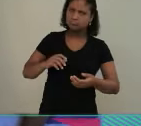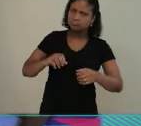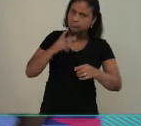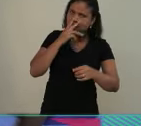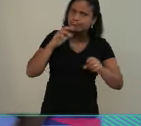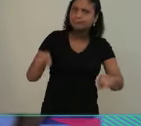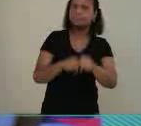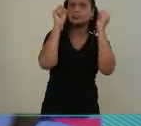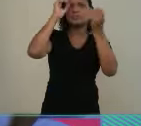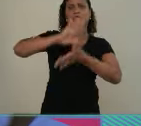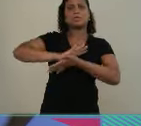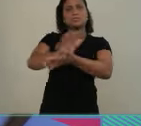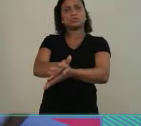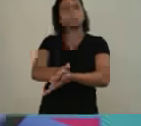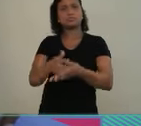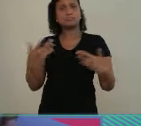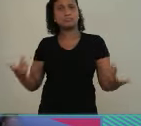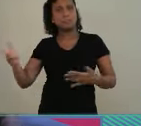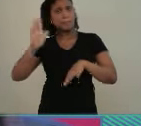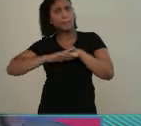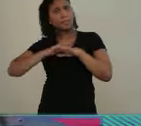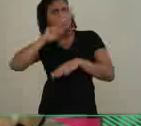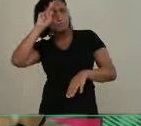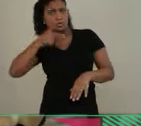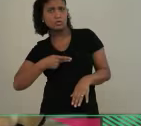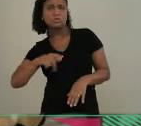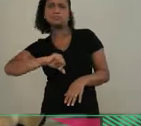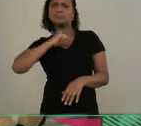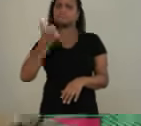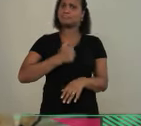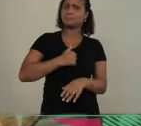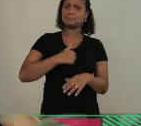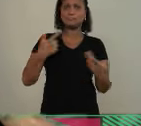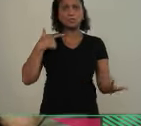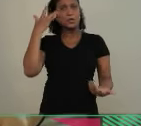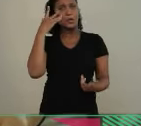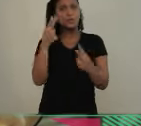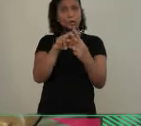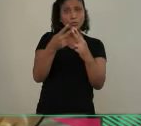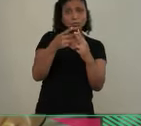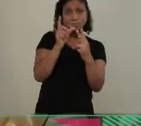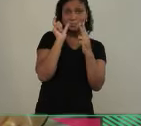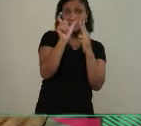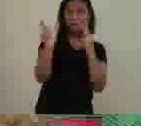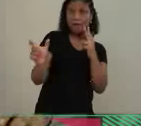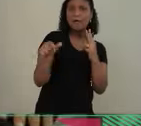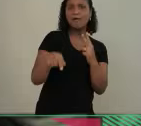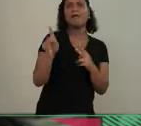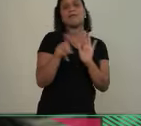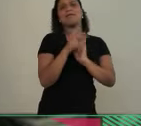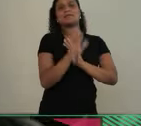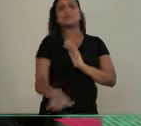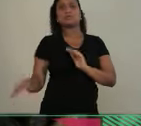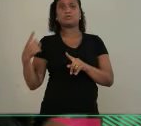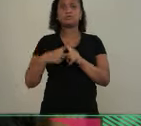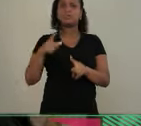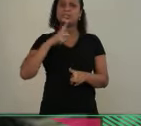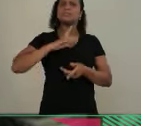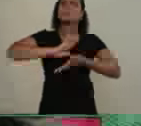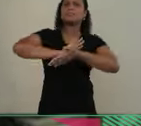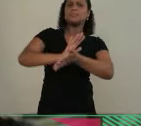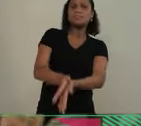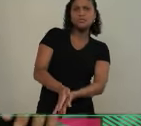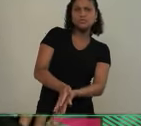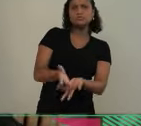né? Autoestima e autonomia. Eu acho que são duas palavras que servem para qualquer criança, né? Porque o preconceito é o preconceito